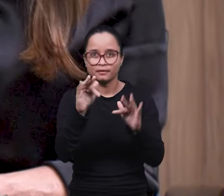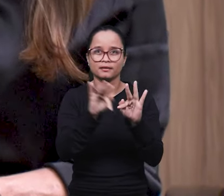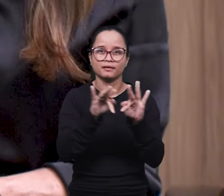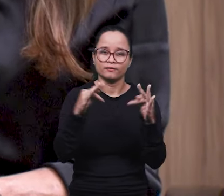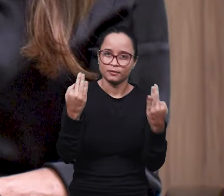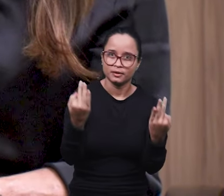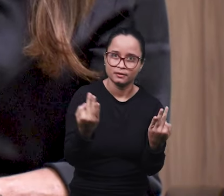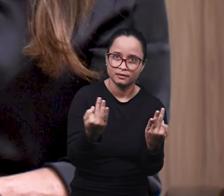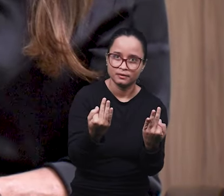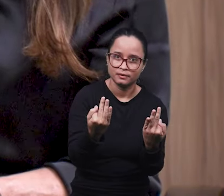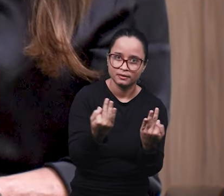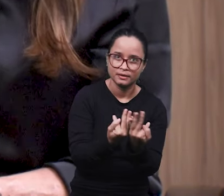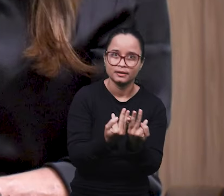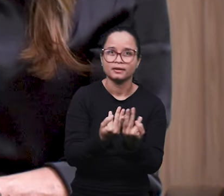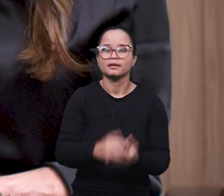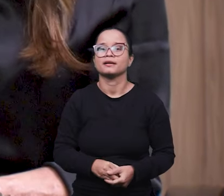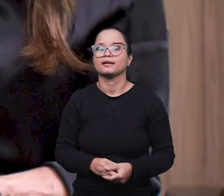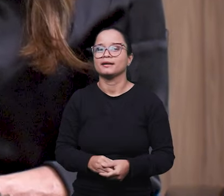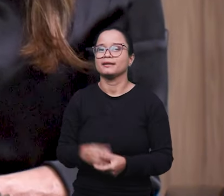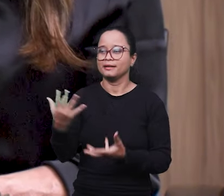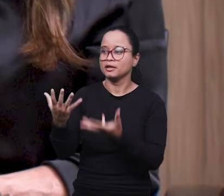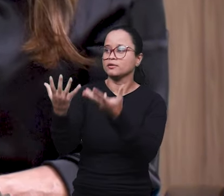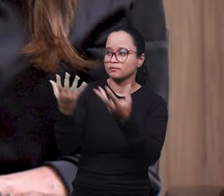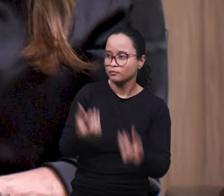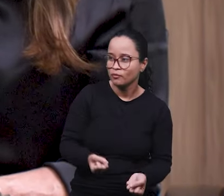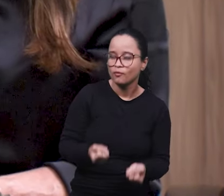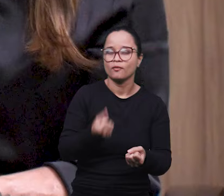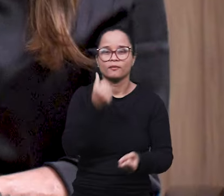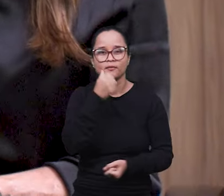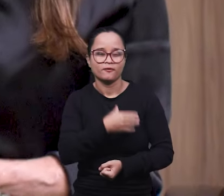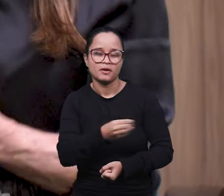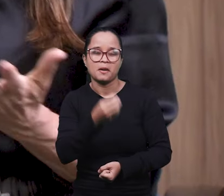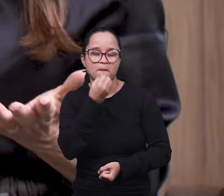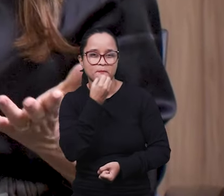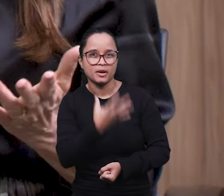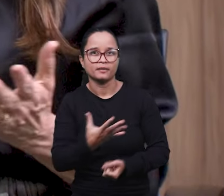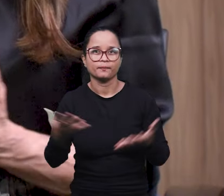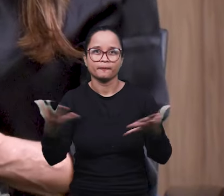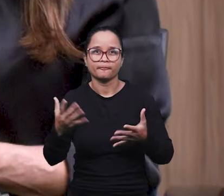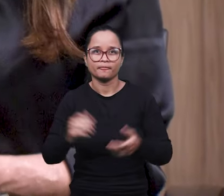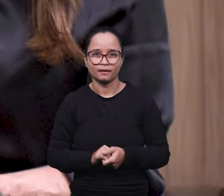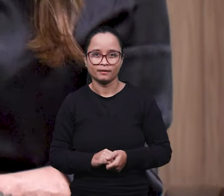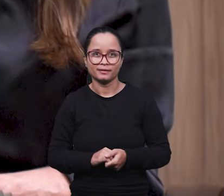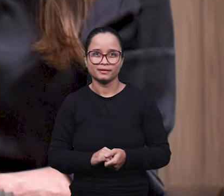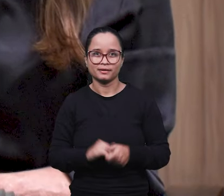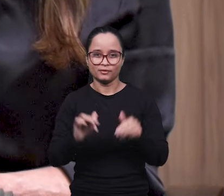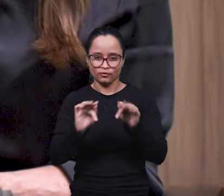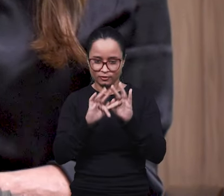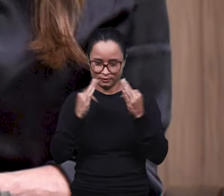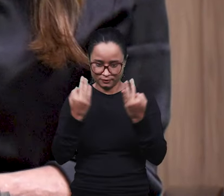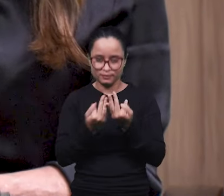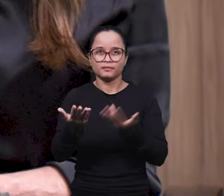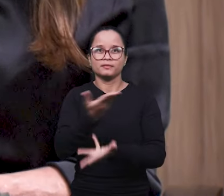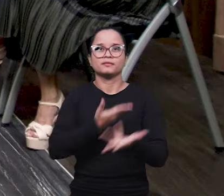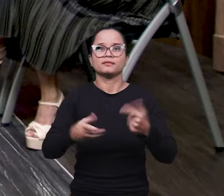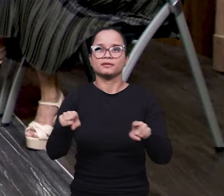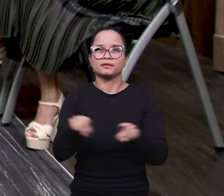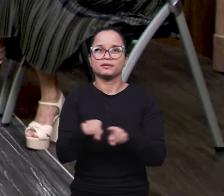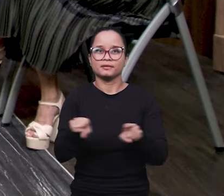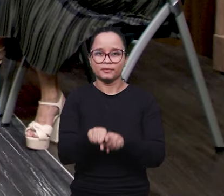que recepcionou a Vitória tão bem e hoje elas fazem parte da nossa família também